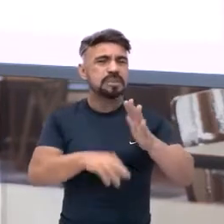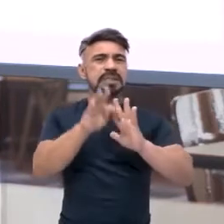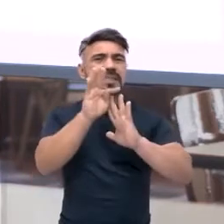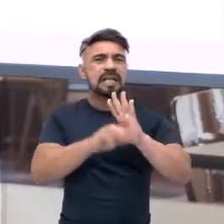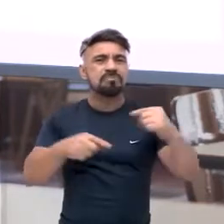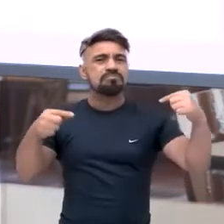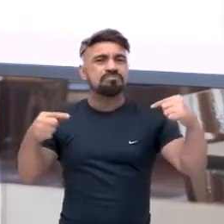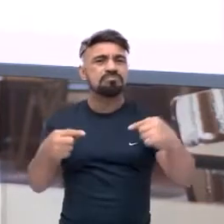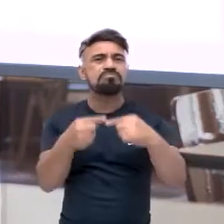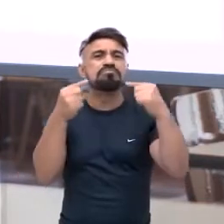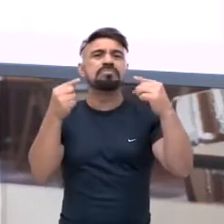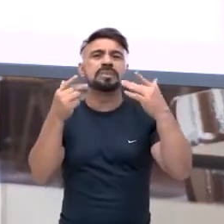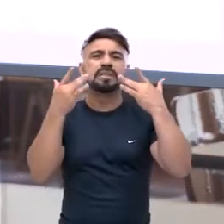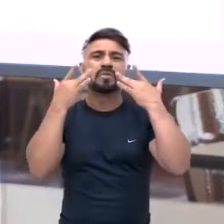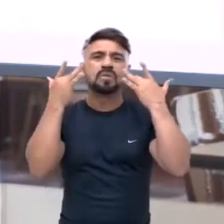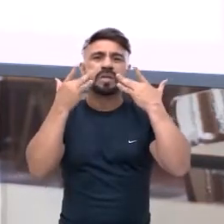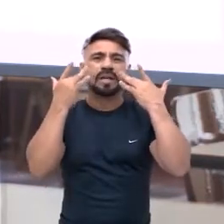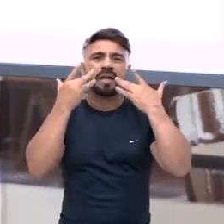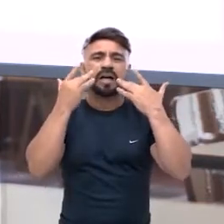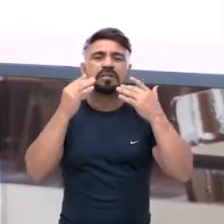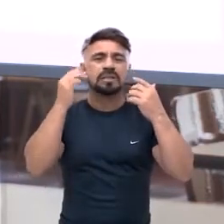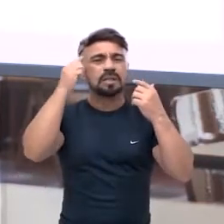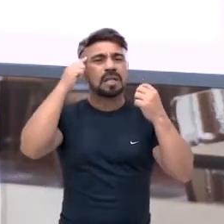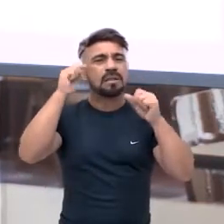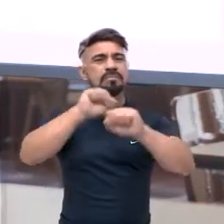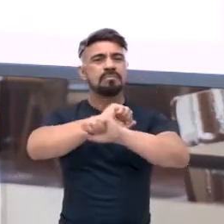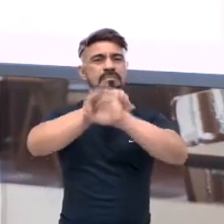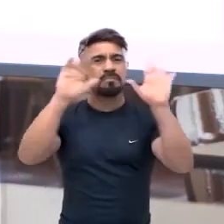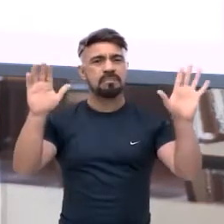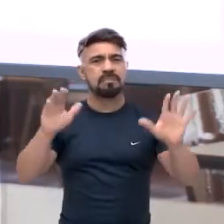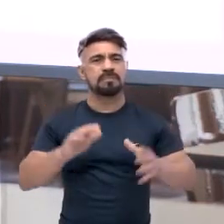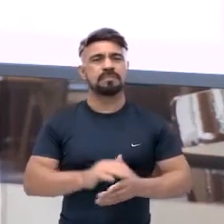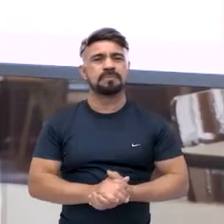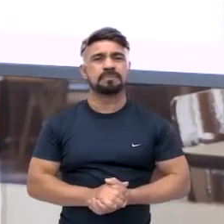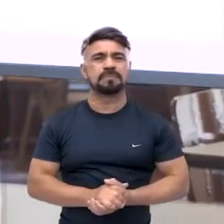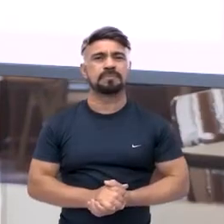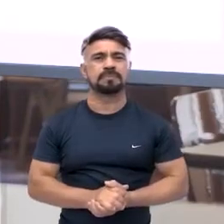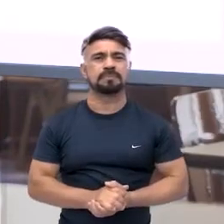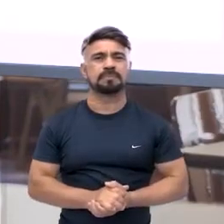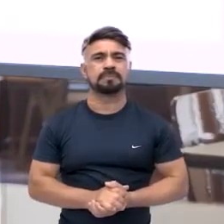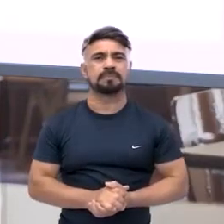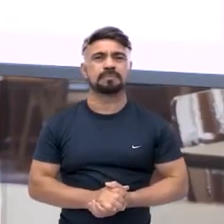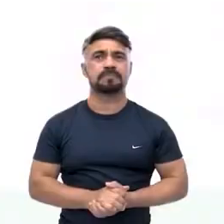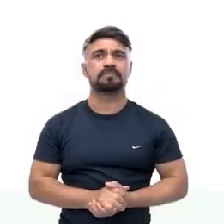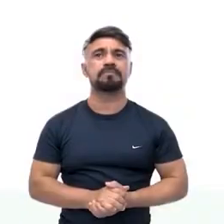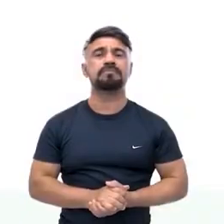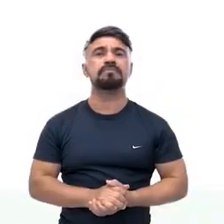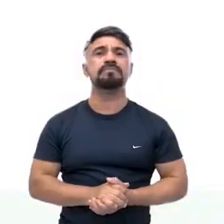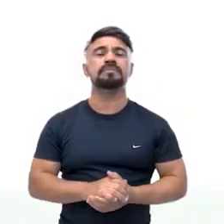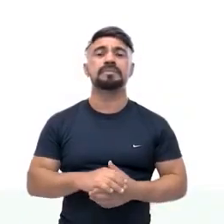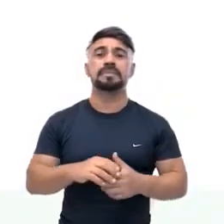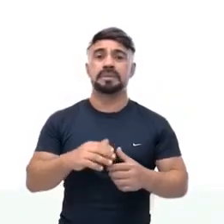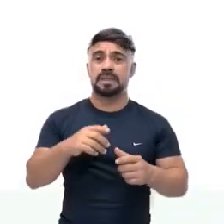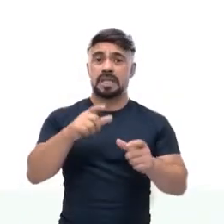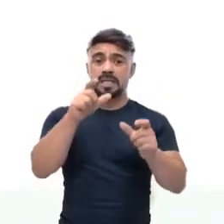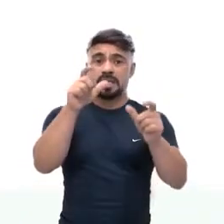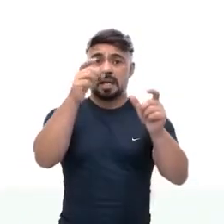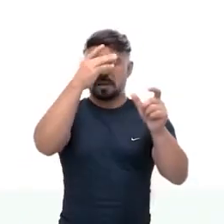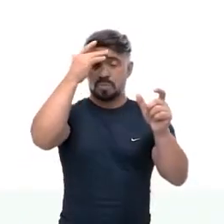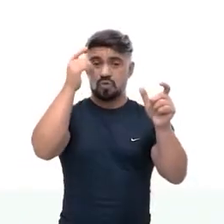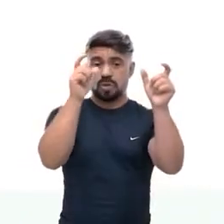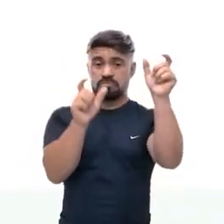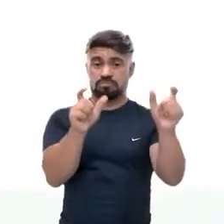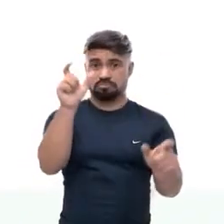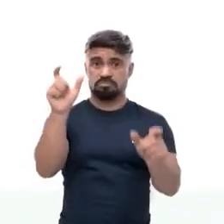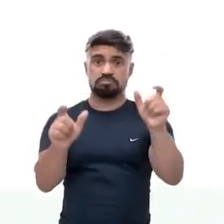entonação nos textos, que é justamente para que a nossa compreensão fique melhor. Nós temos os